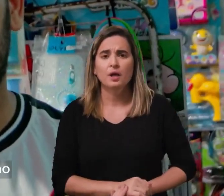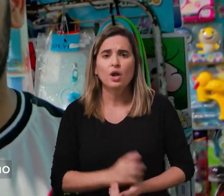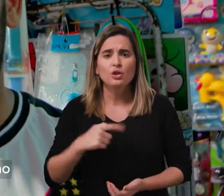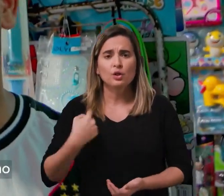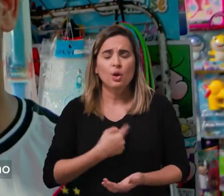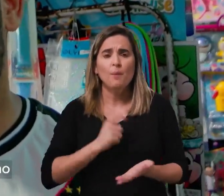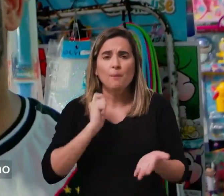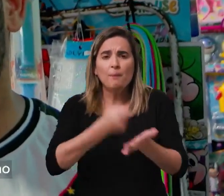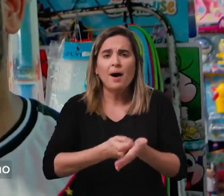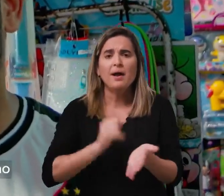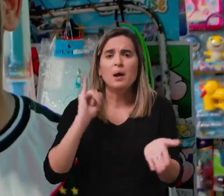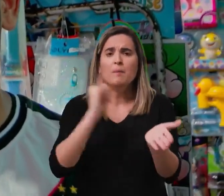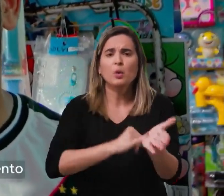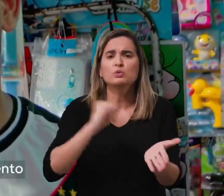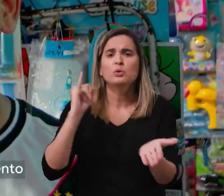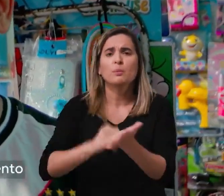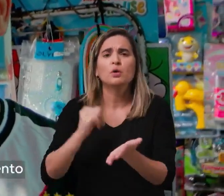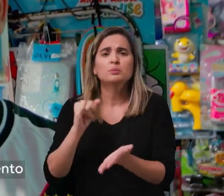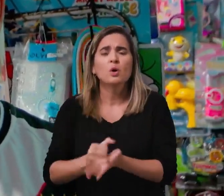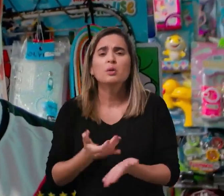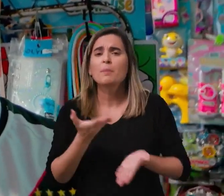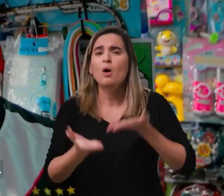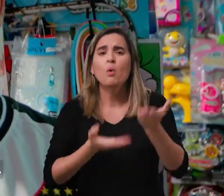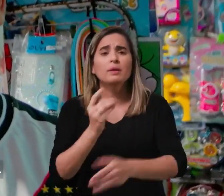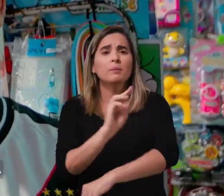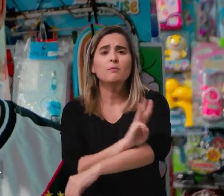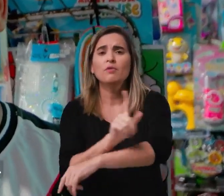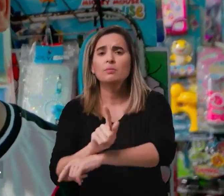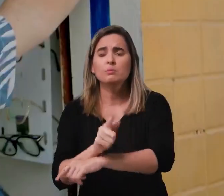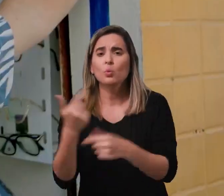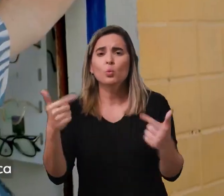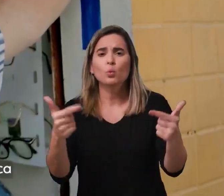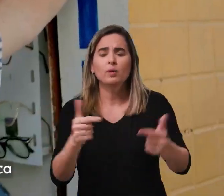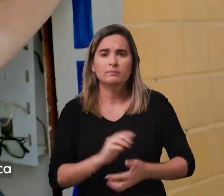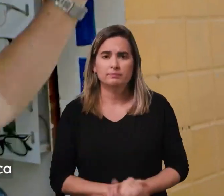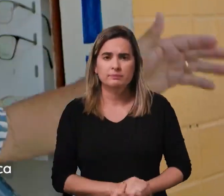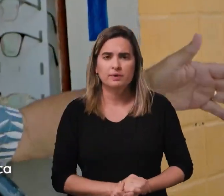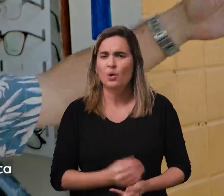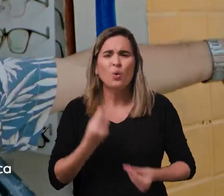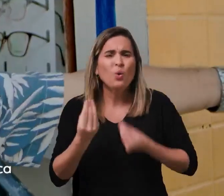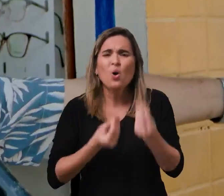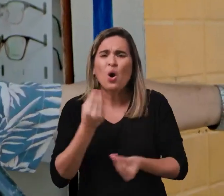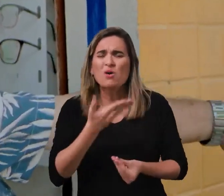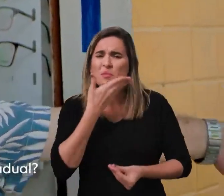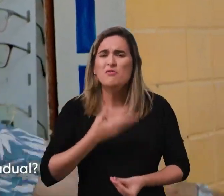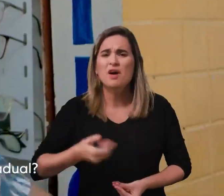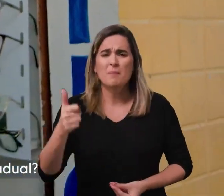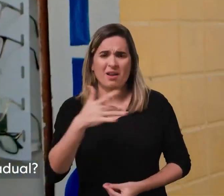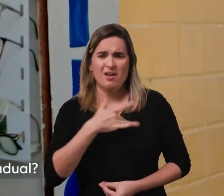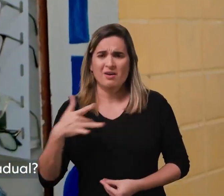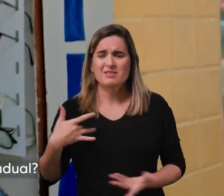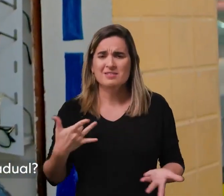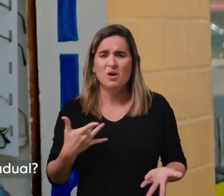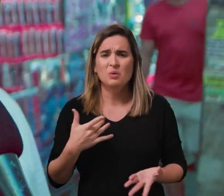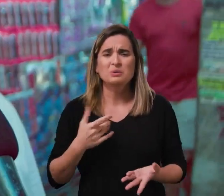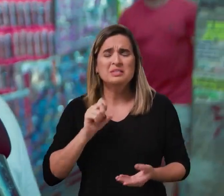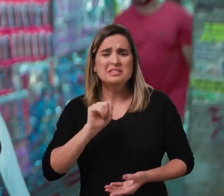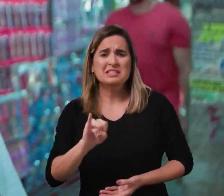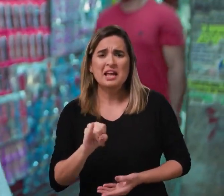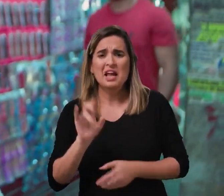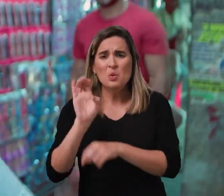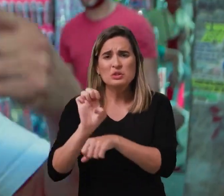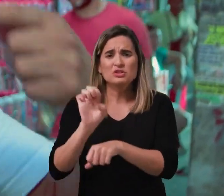gente paga imposto altíssimo para quando chegar num atendimento no Valfredo Gurgel e não ter. E quer melhorar a saúde pública do município, vocês não fazem nem o estadual.